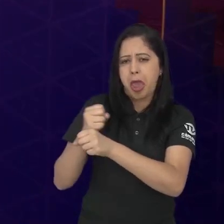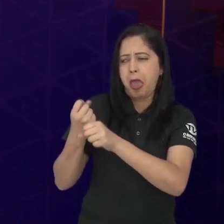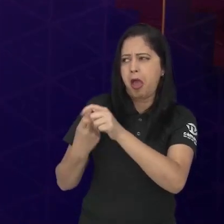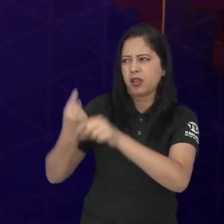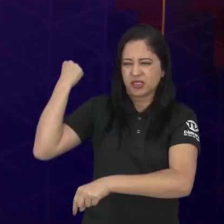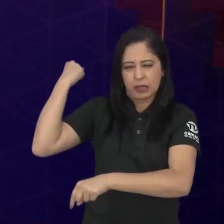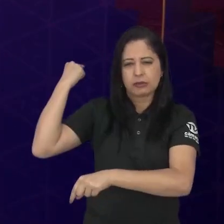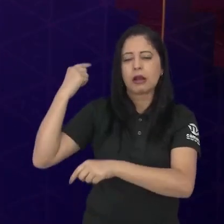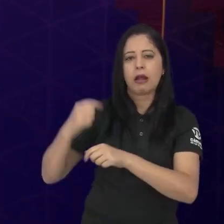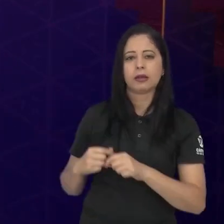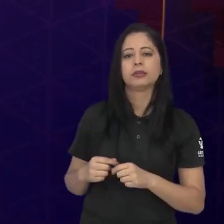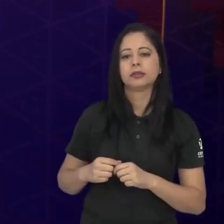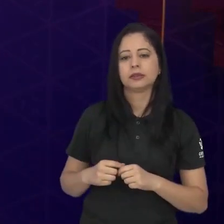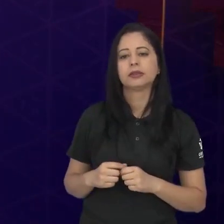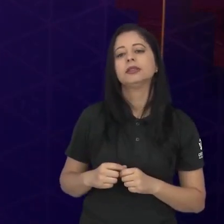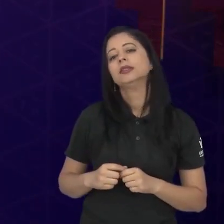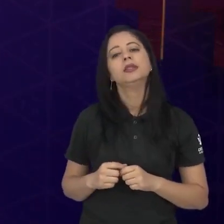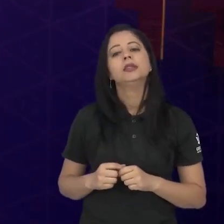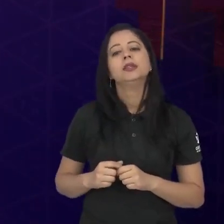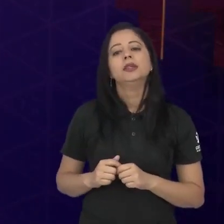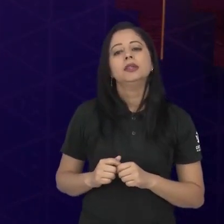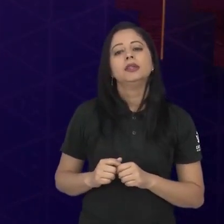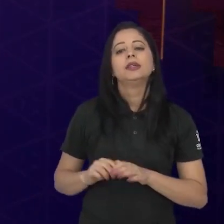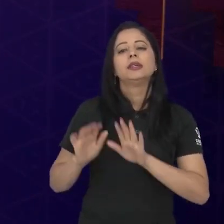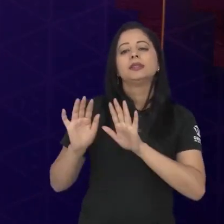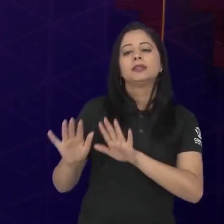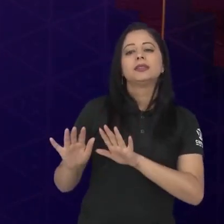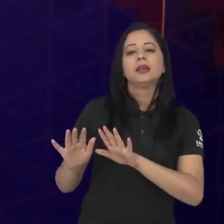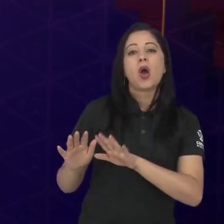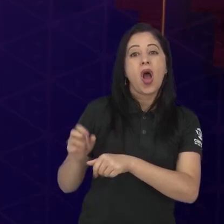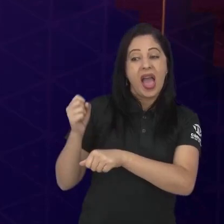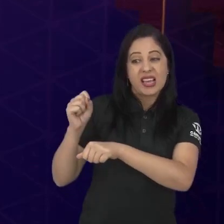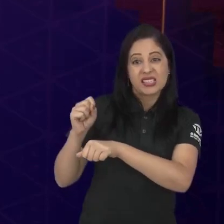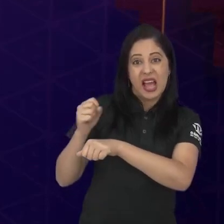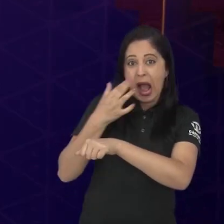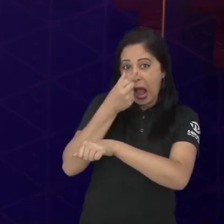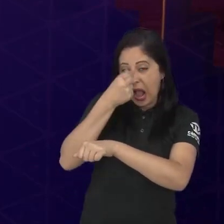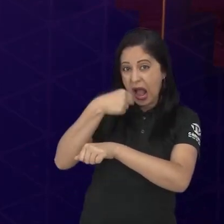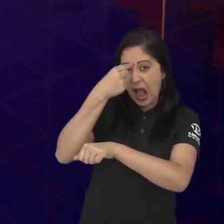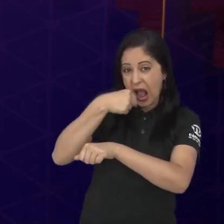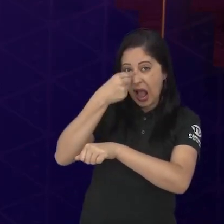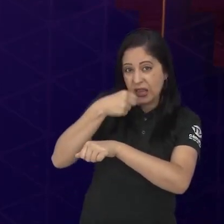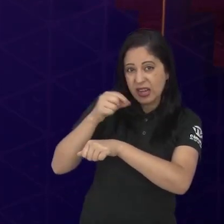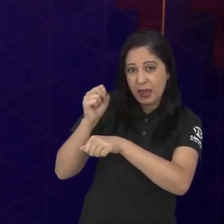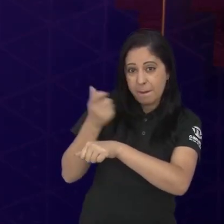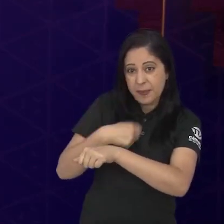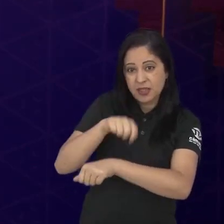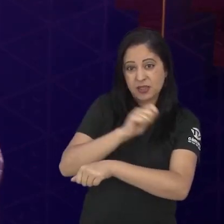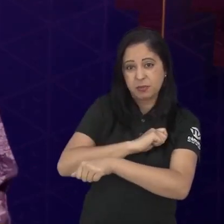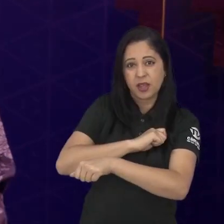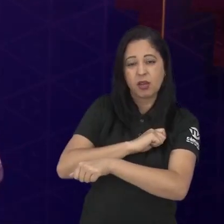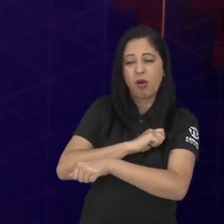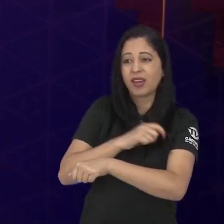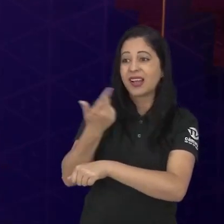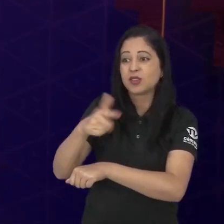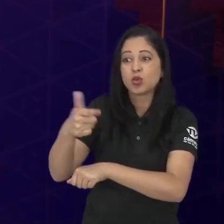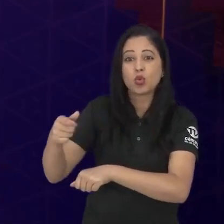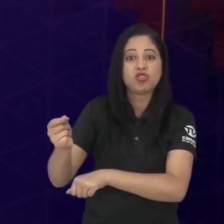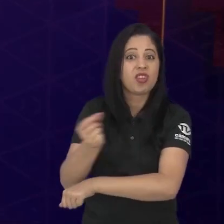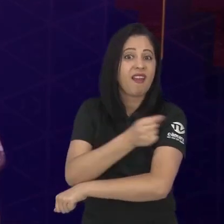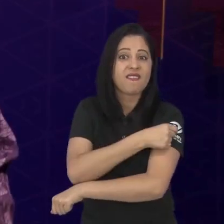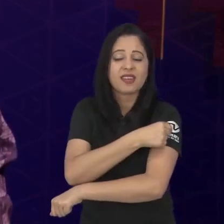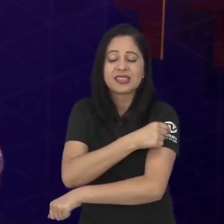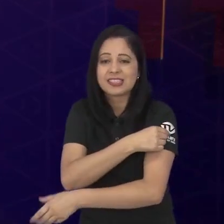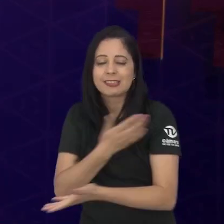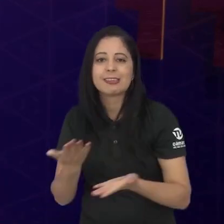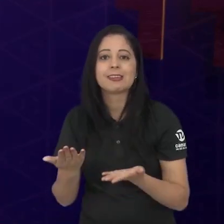do século passado. E ela não teve um desfecho assim de ter alguma vacina, ela